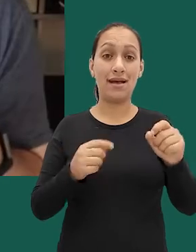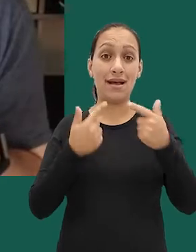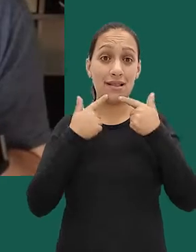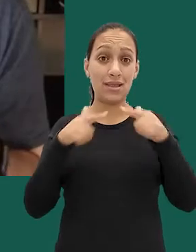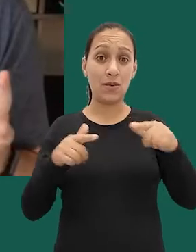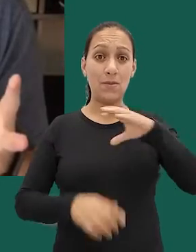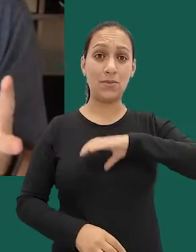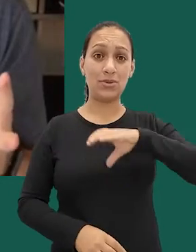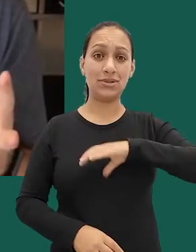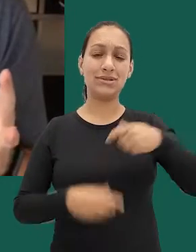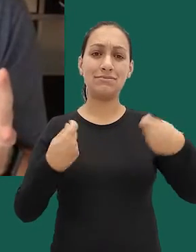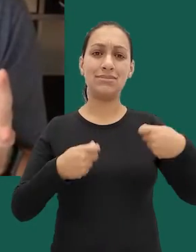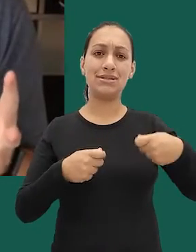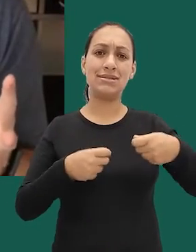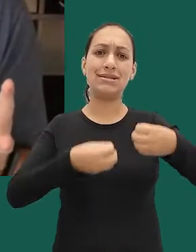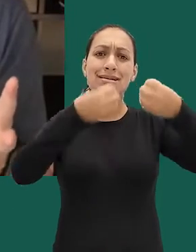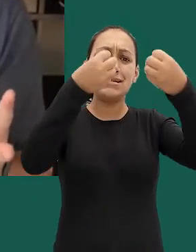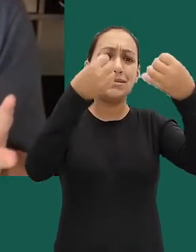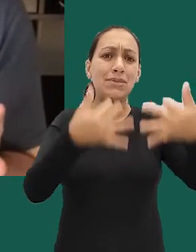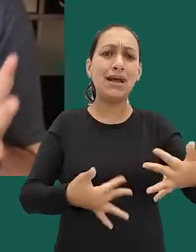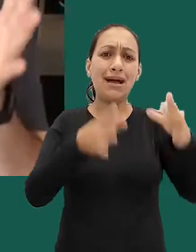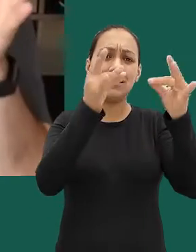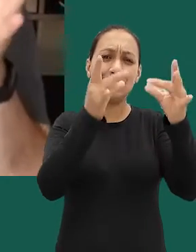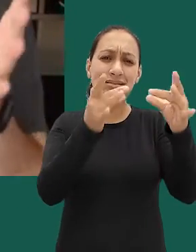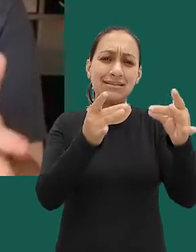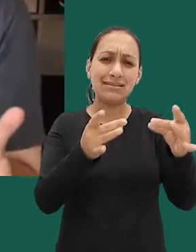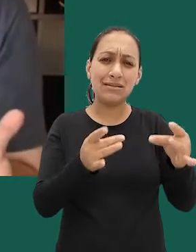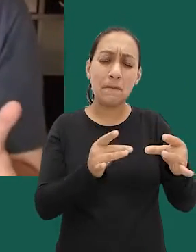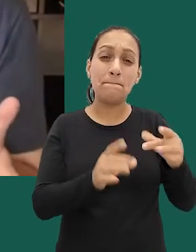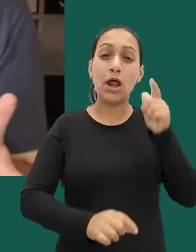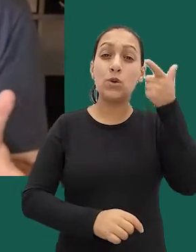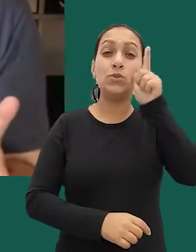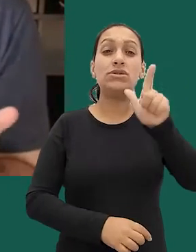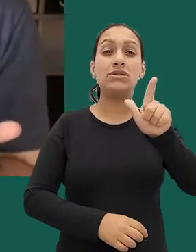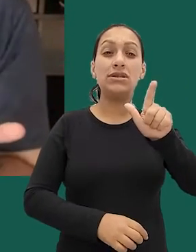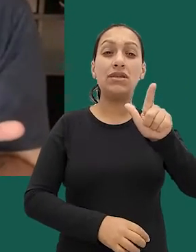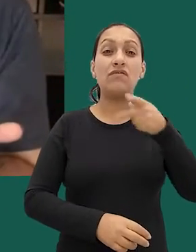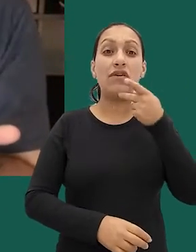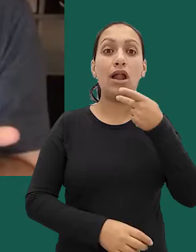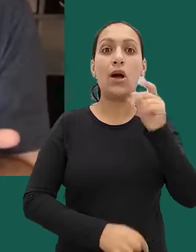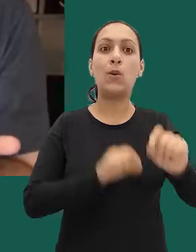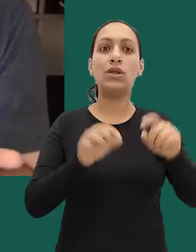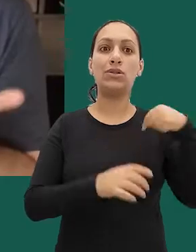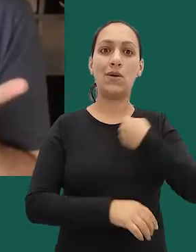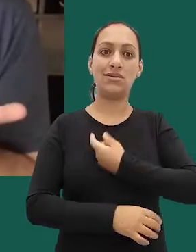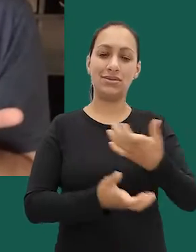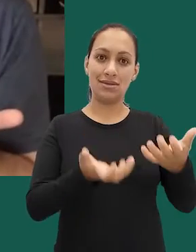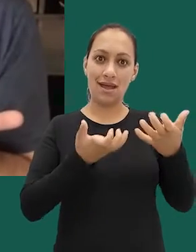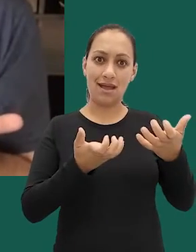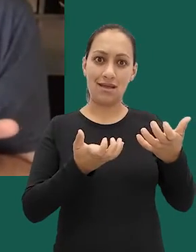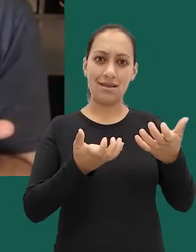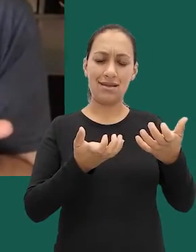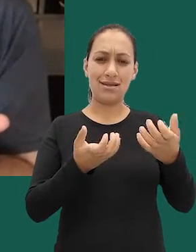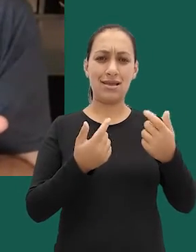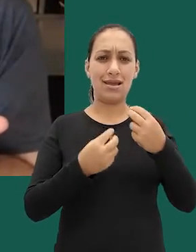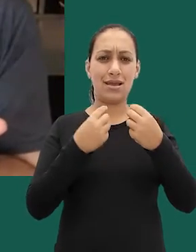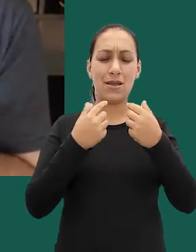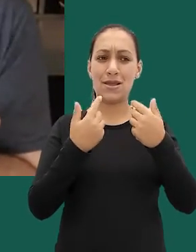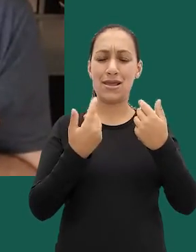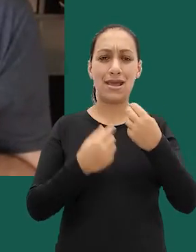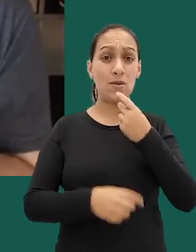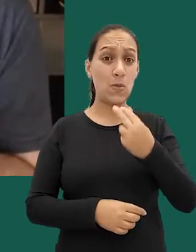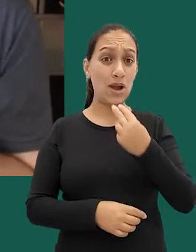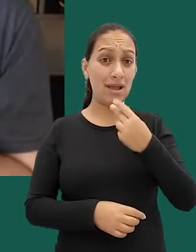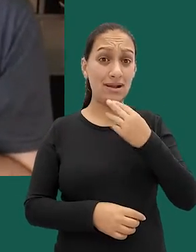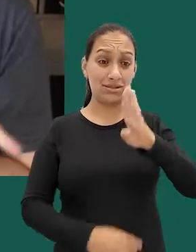a gente precisa explicar muito bem detalhado para conseguir dizer exatamente o que a gente quer. E no inglês é uma coisa mais reta,